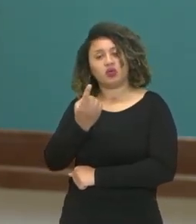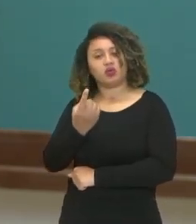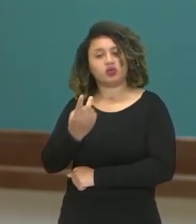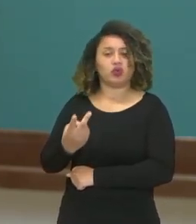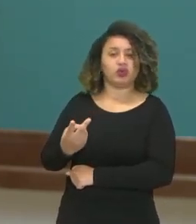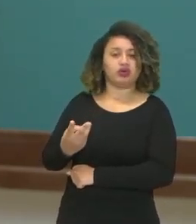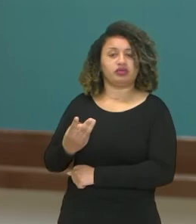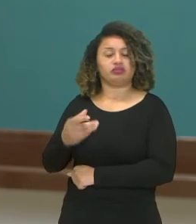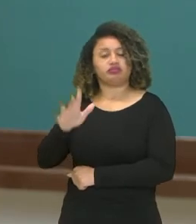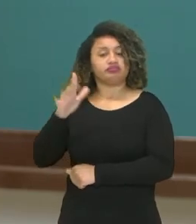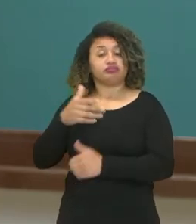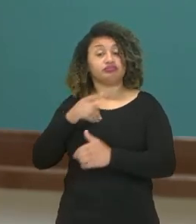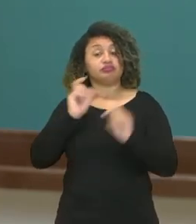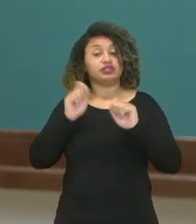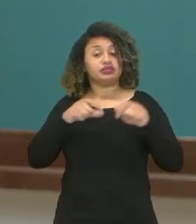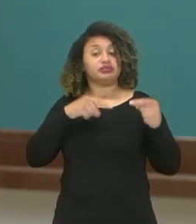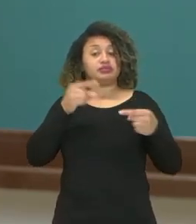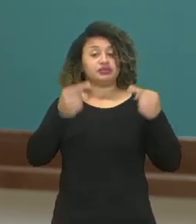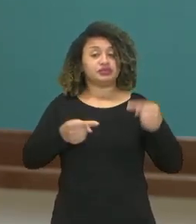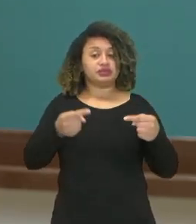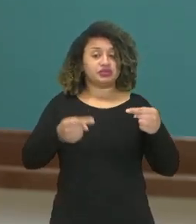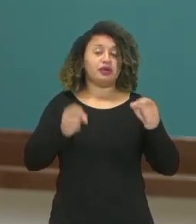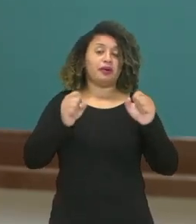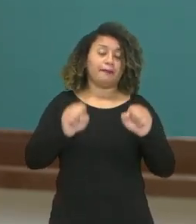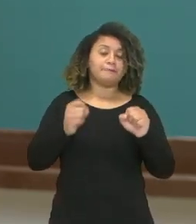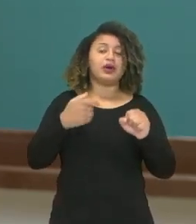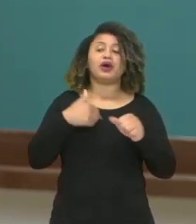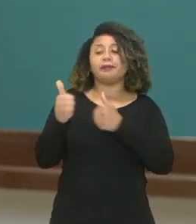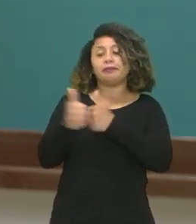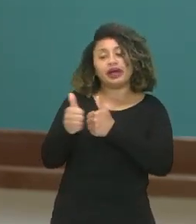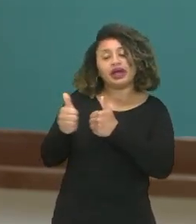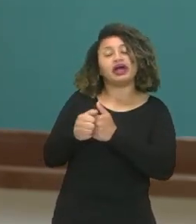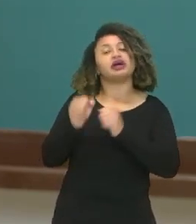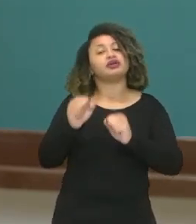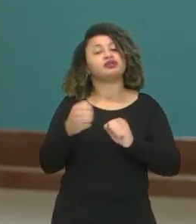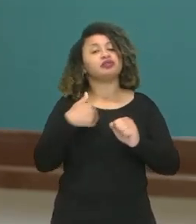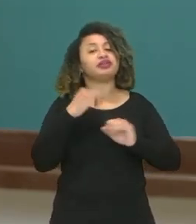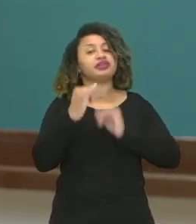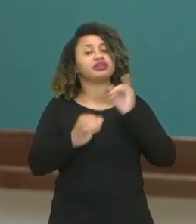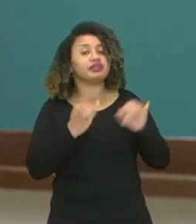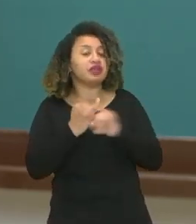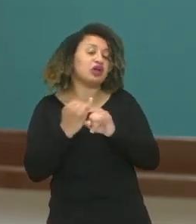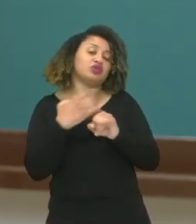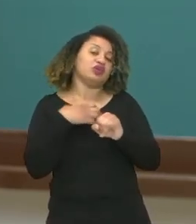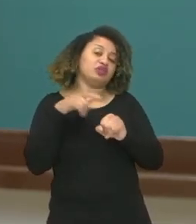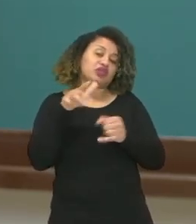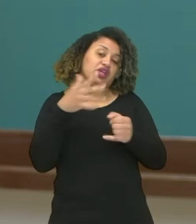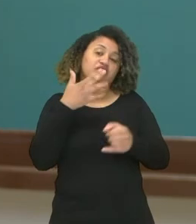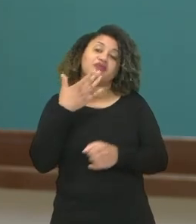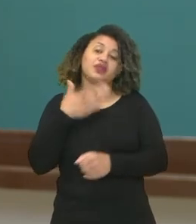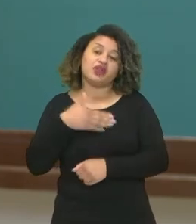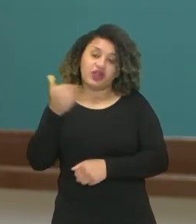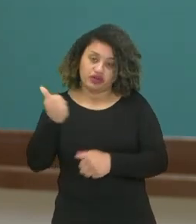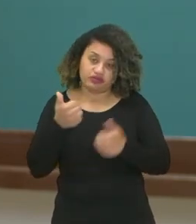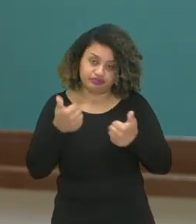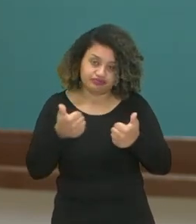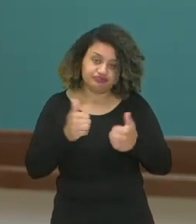produzir um debate. Pode ser alguém perto de você, pode ser online, como você preferir. Então, veja aqui, ó.